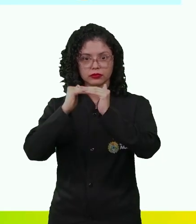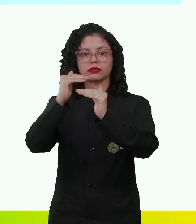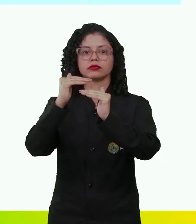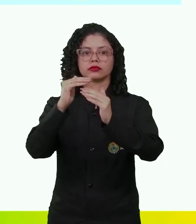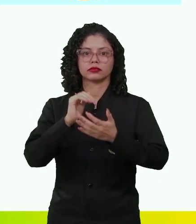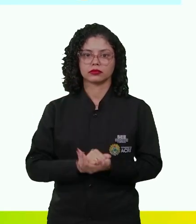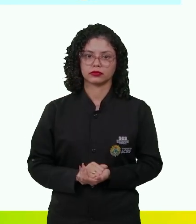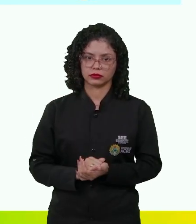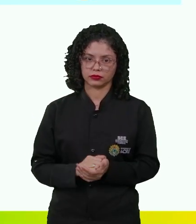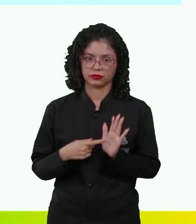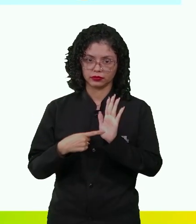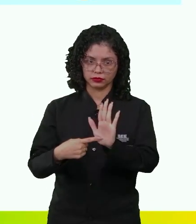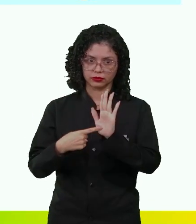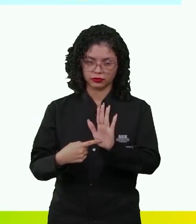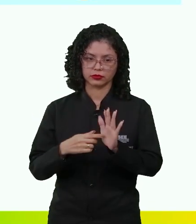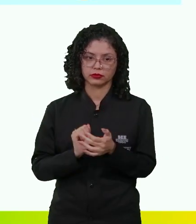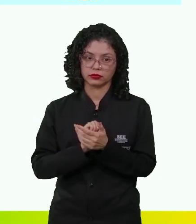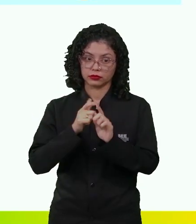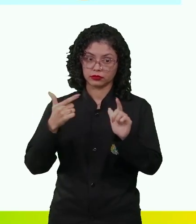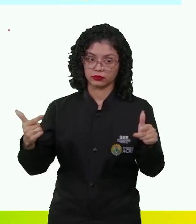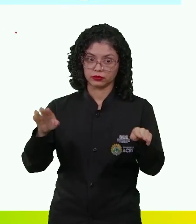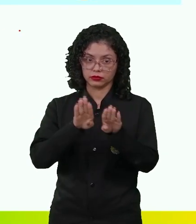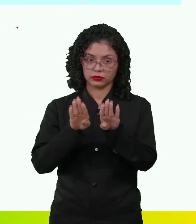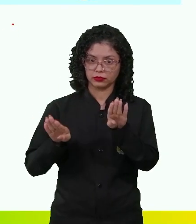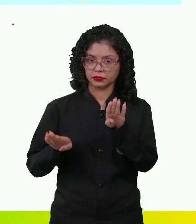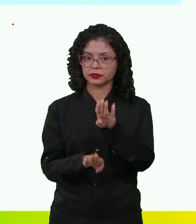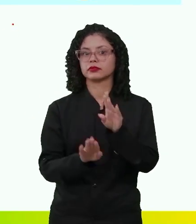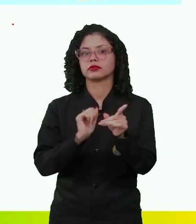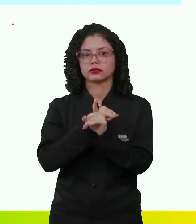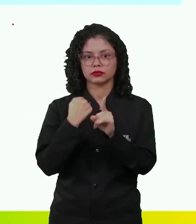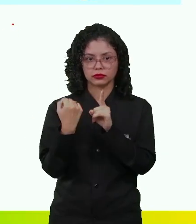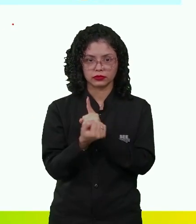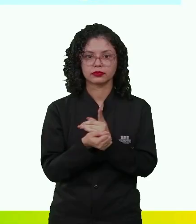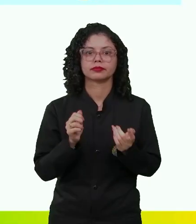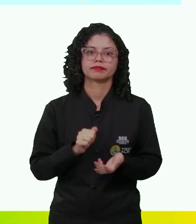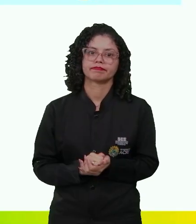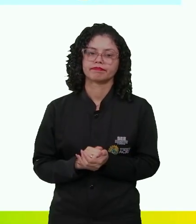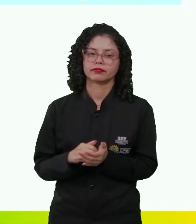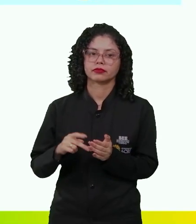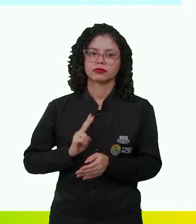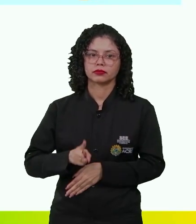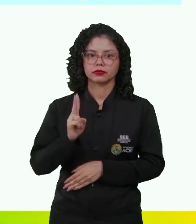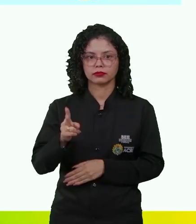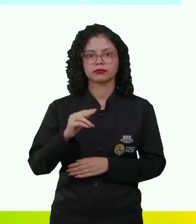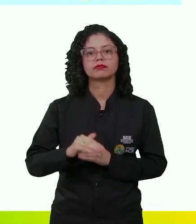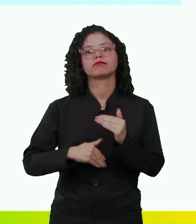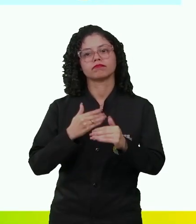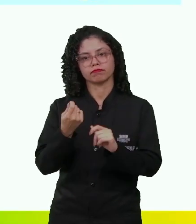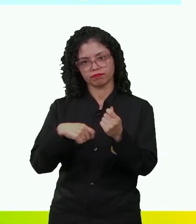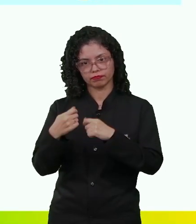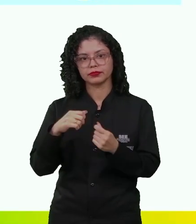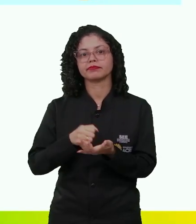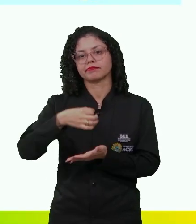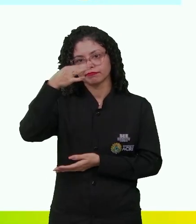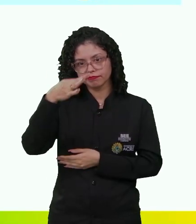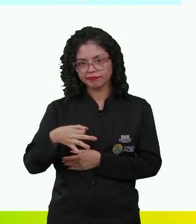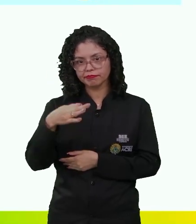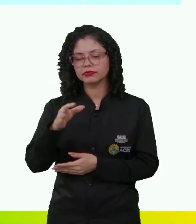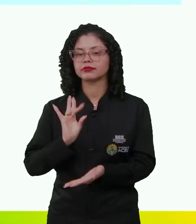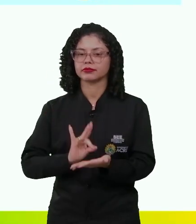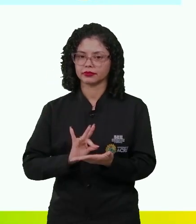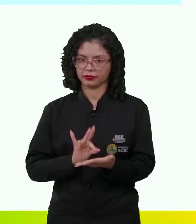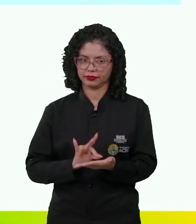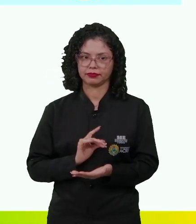países subdesenvolvidos apresentam uma enorme desigualdade social e dependência econômica. Agora aqui sim,